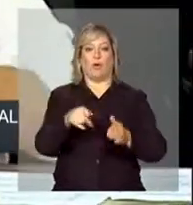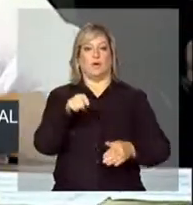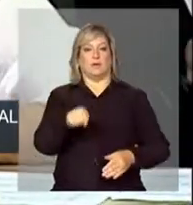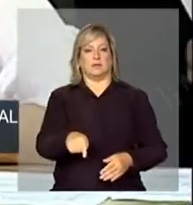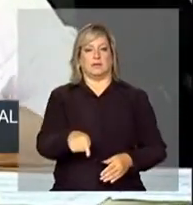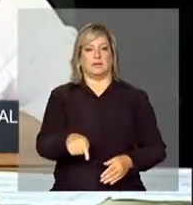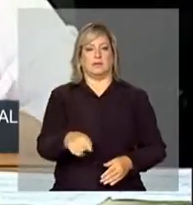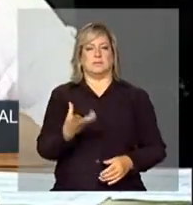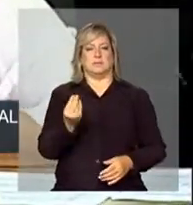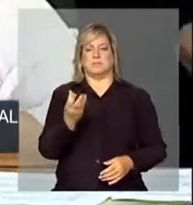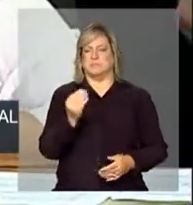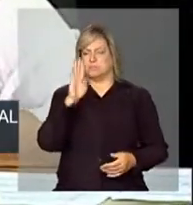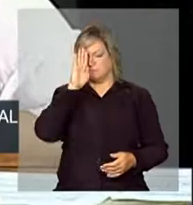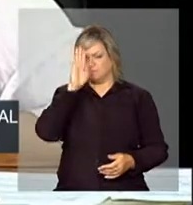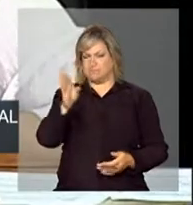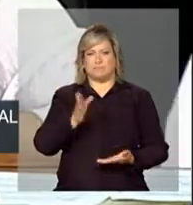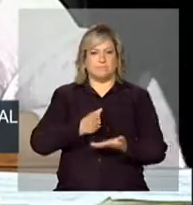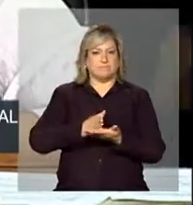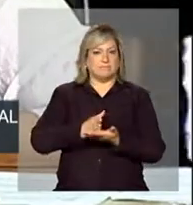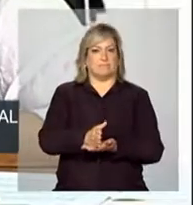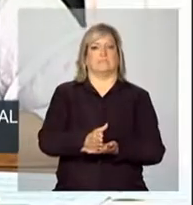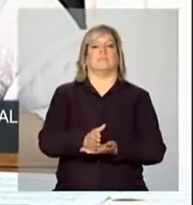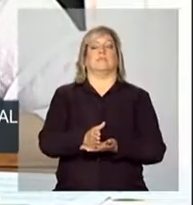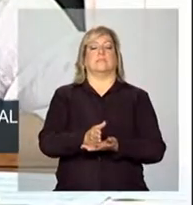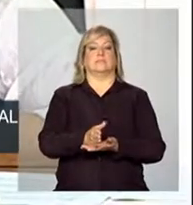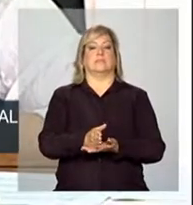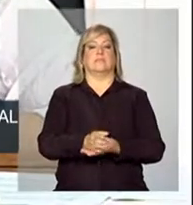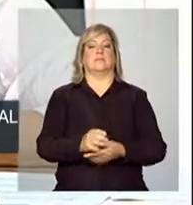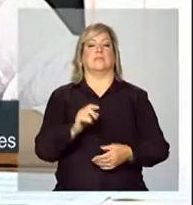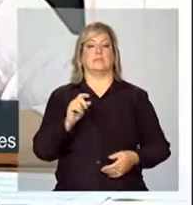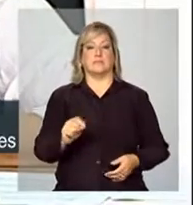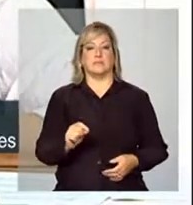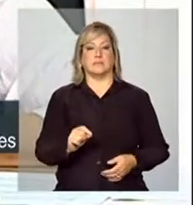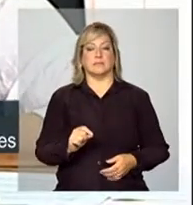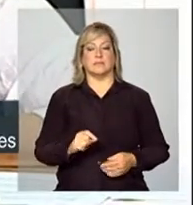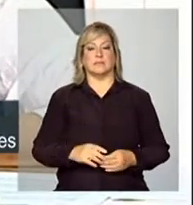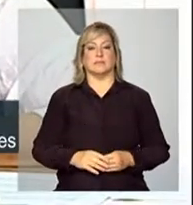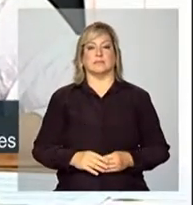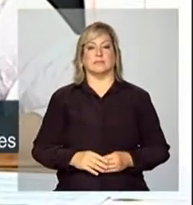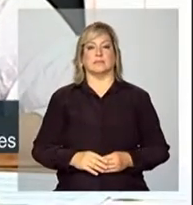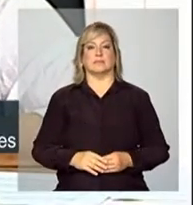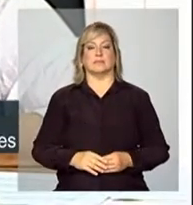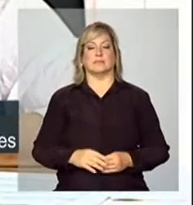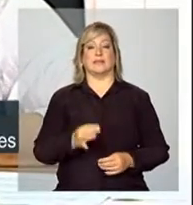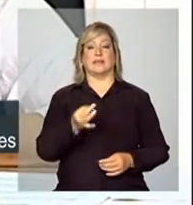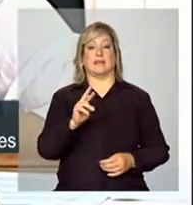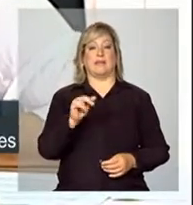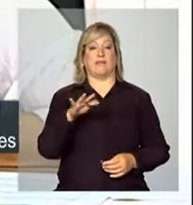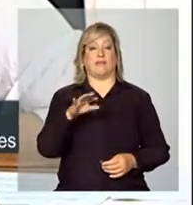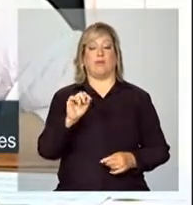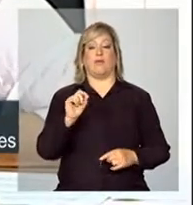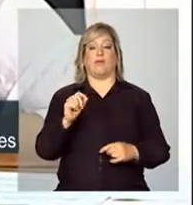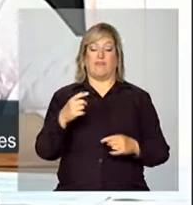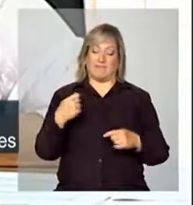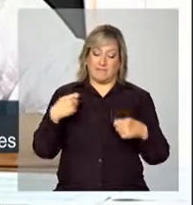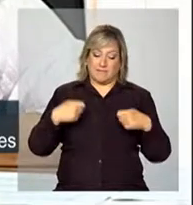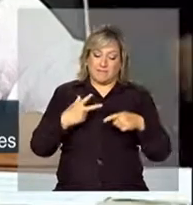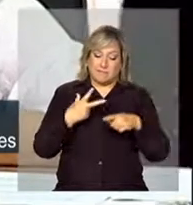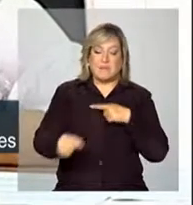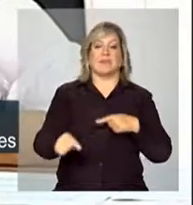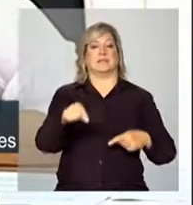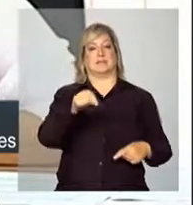muito pesado muito determinado na no tráfico no combate ao